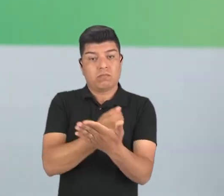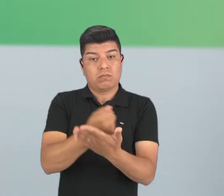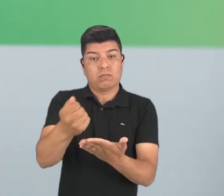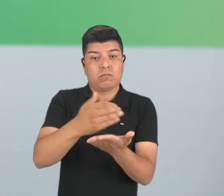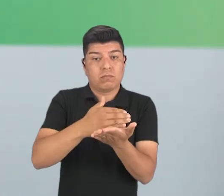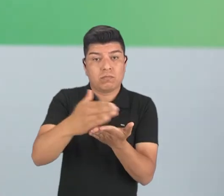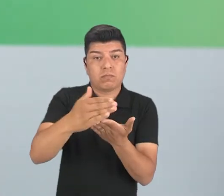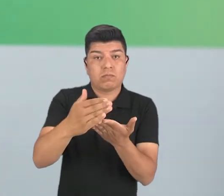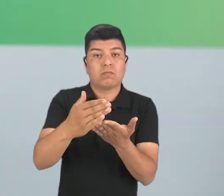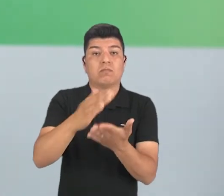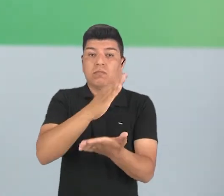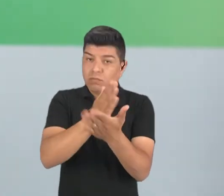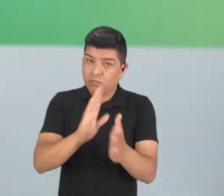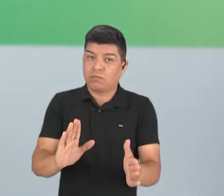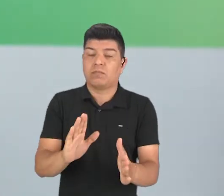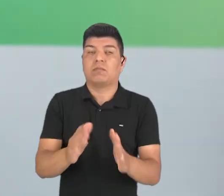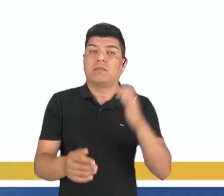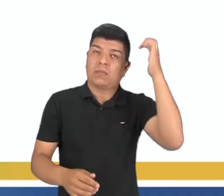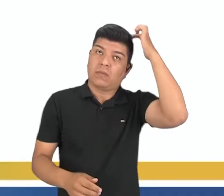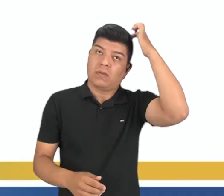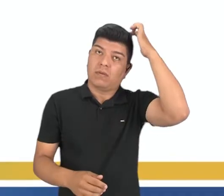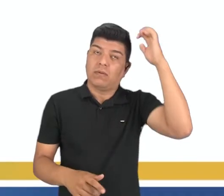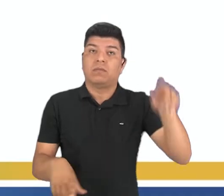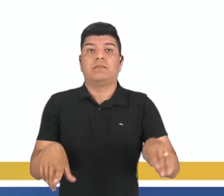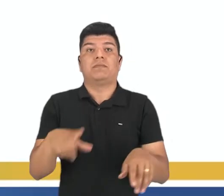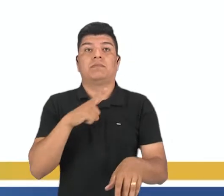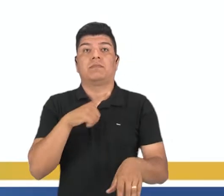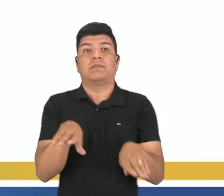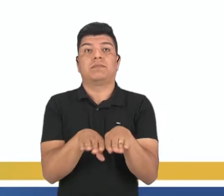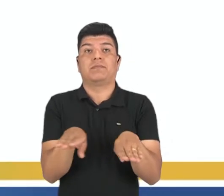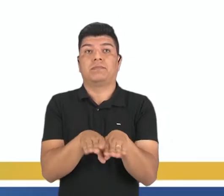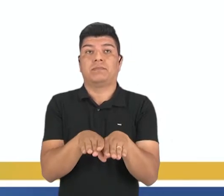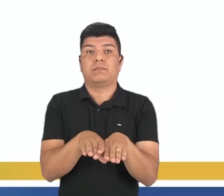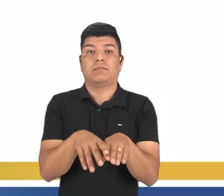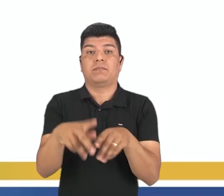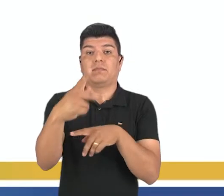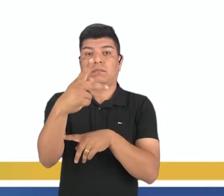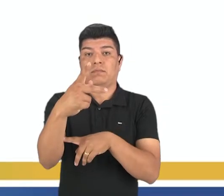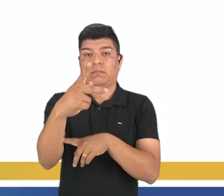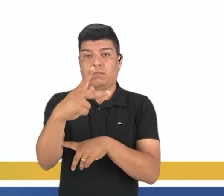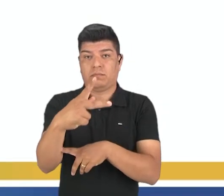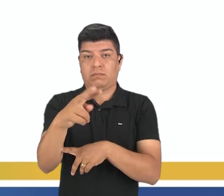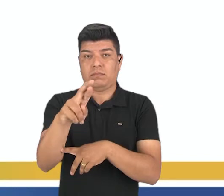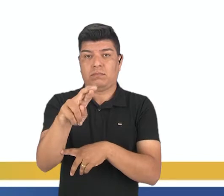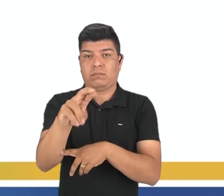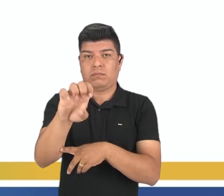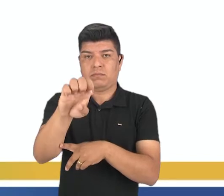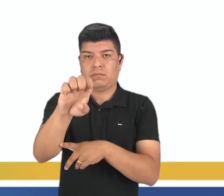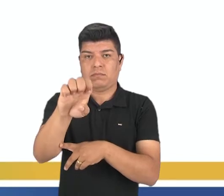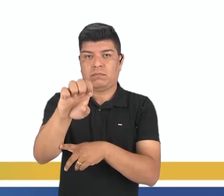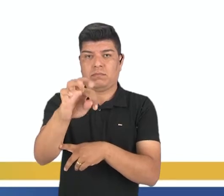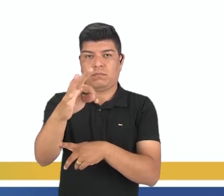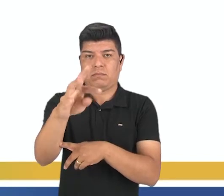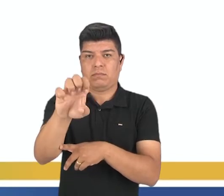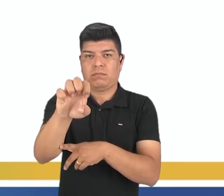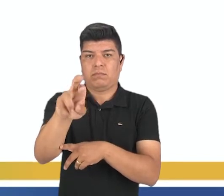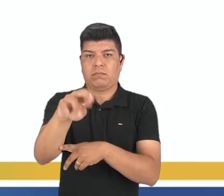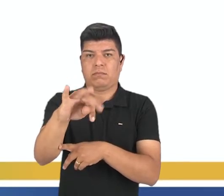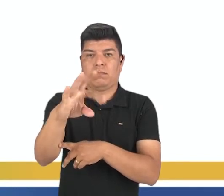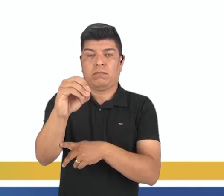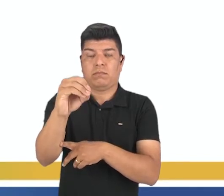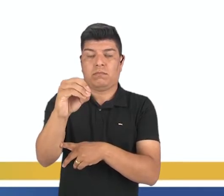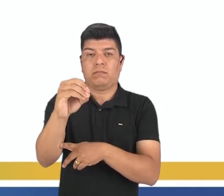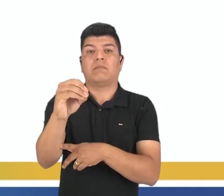foi concluída. Nós temos ainda o pretérito imperfeito do indicativo. O tio amava